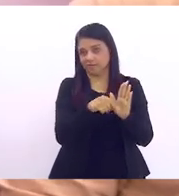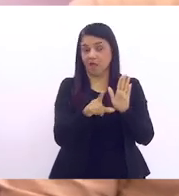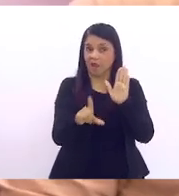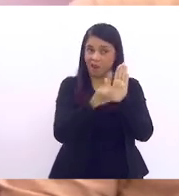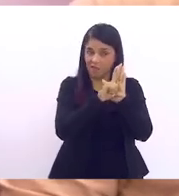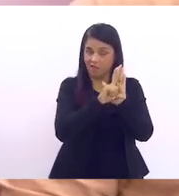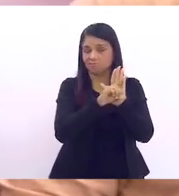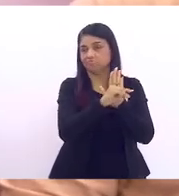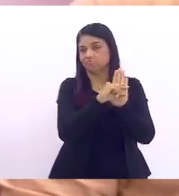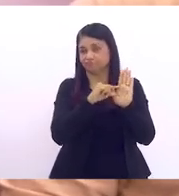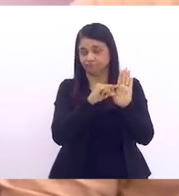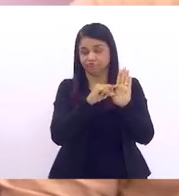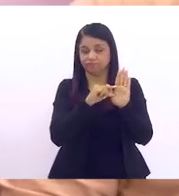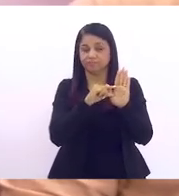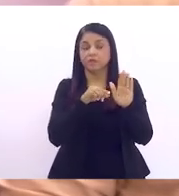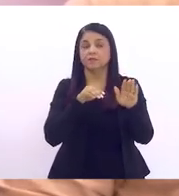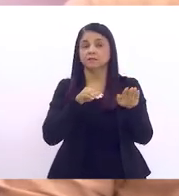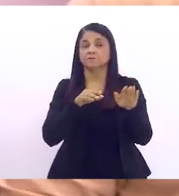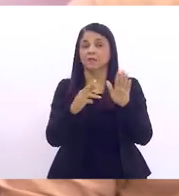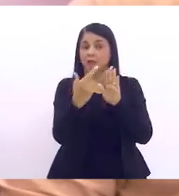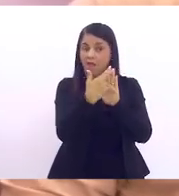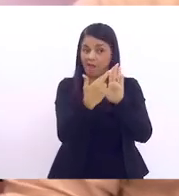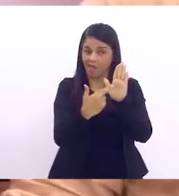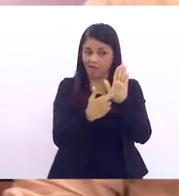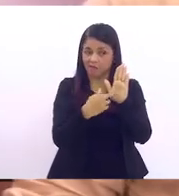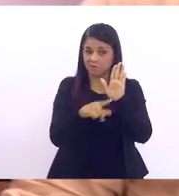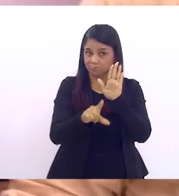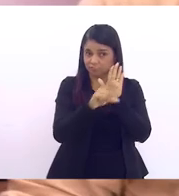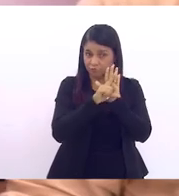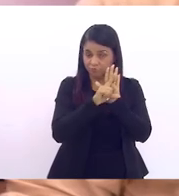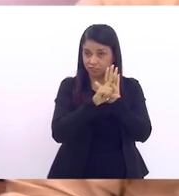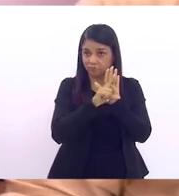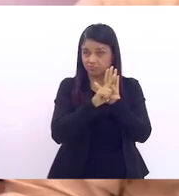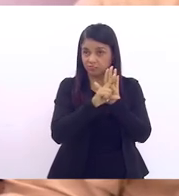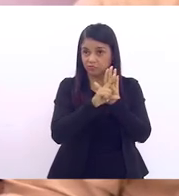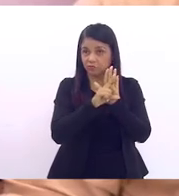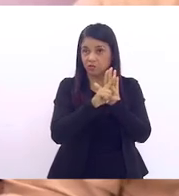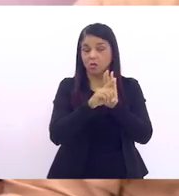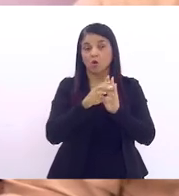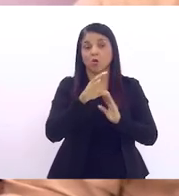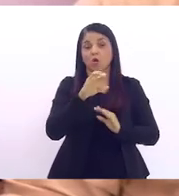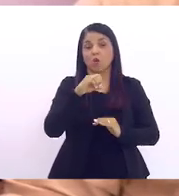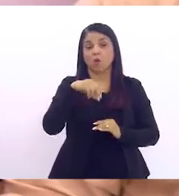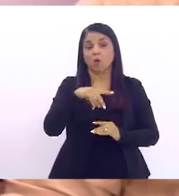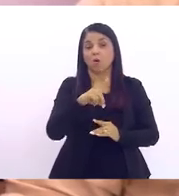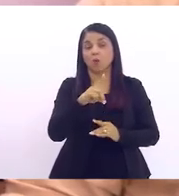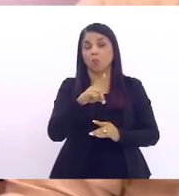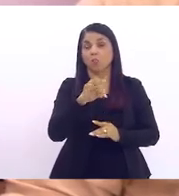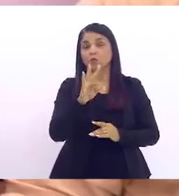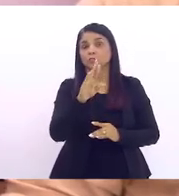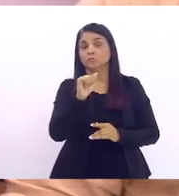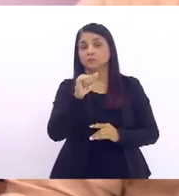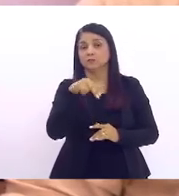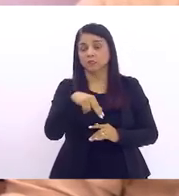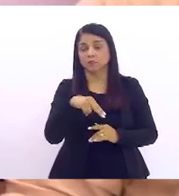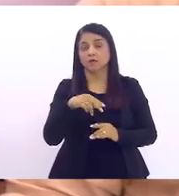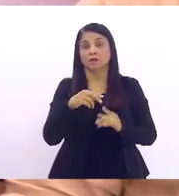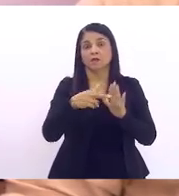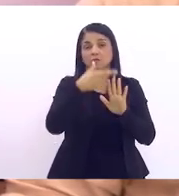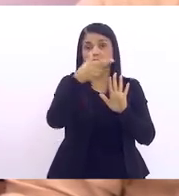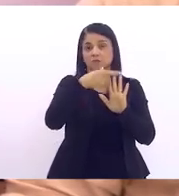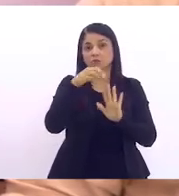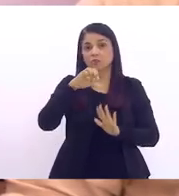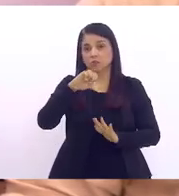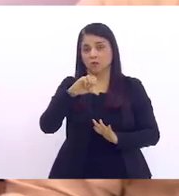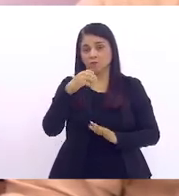na forma estabelecida é a forma estabelecida pelo contran na resolução 984